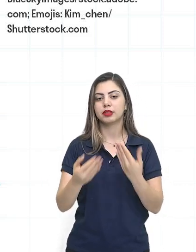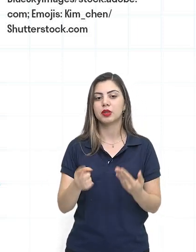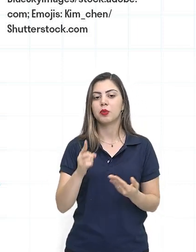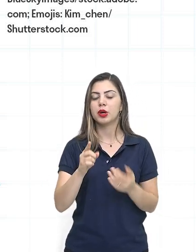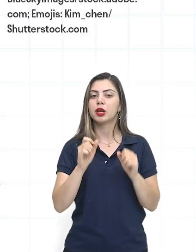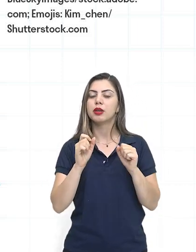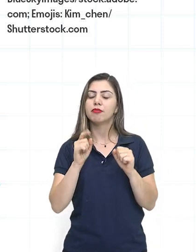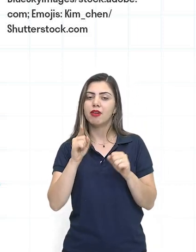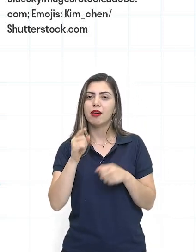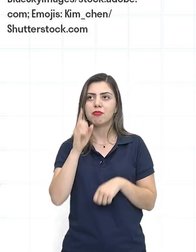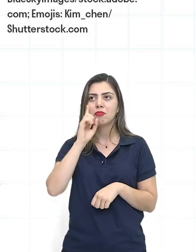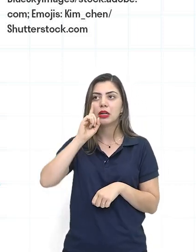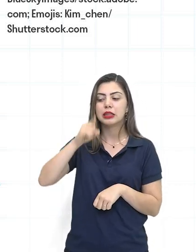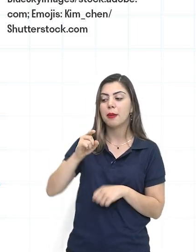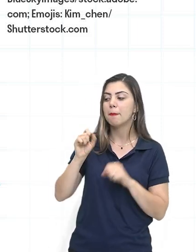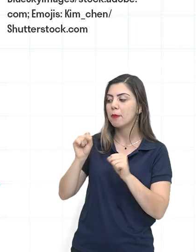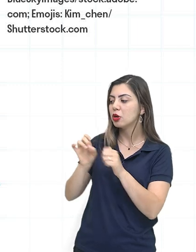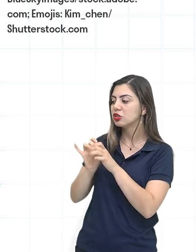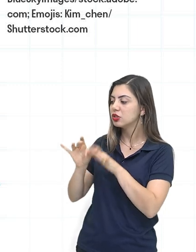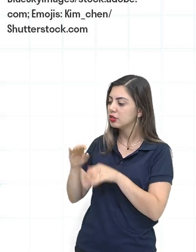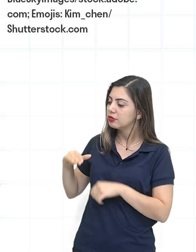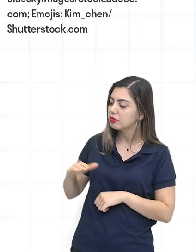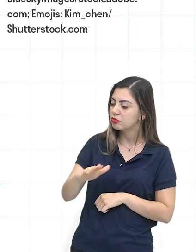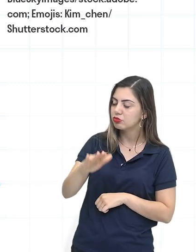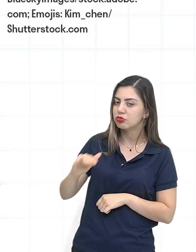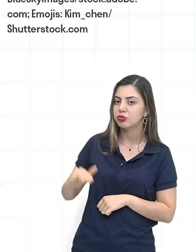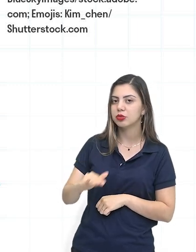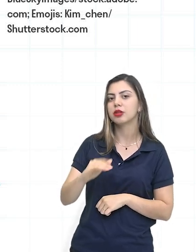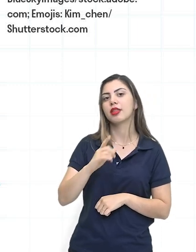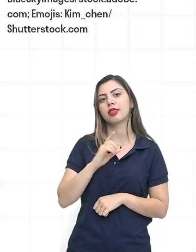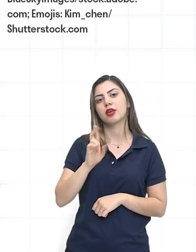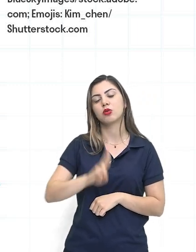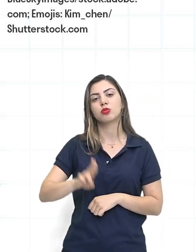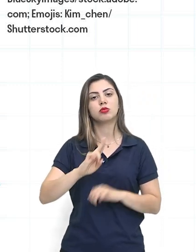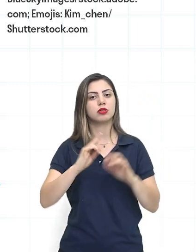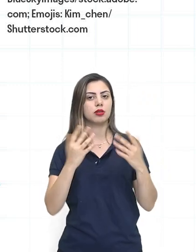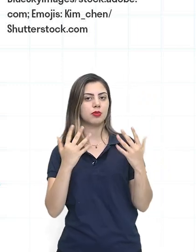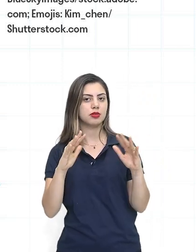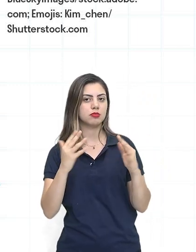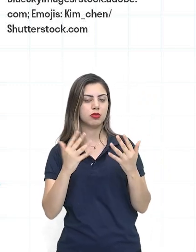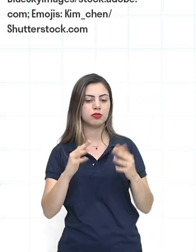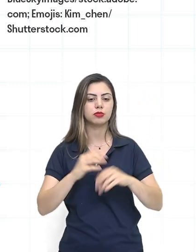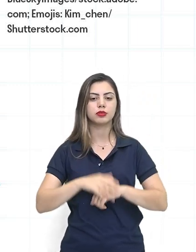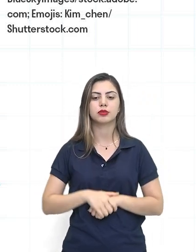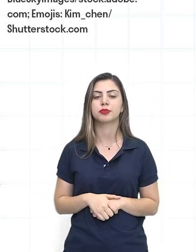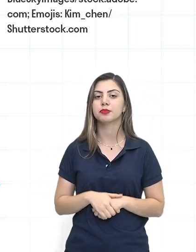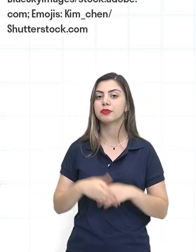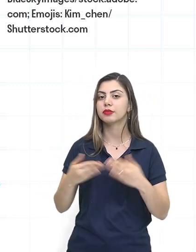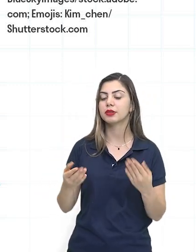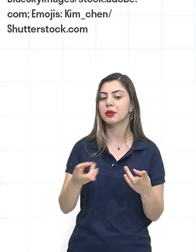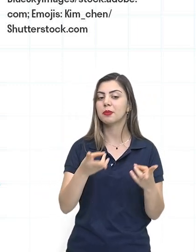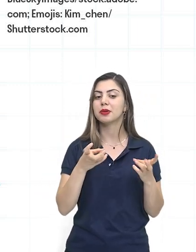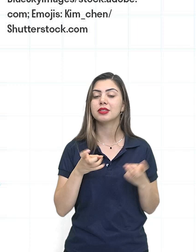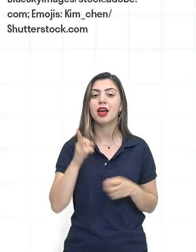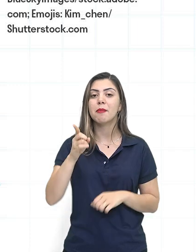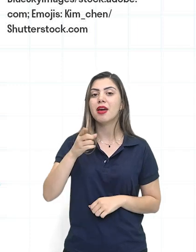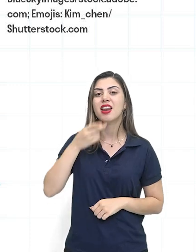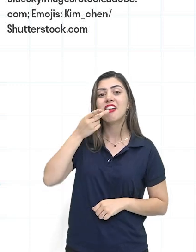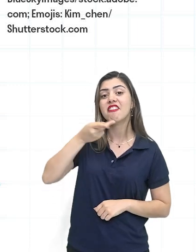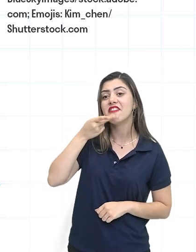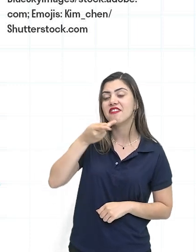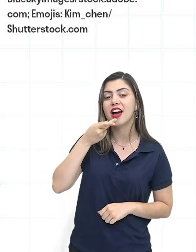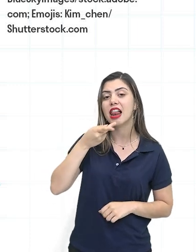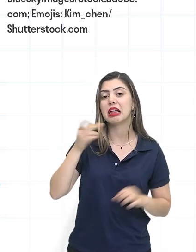quem pode passar, quem não pode passar, ele vai fazendo gestos com as mãos, certo? Então, observe que ele não fala